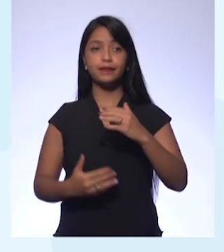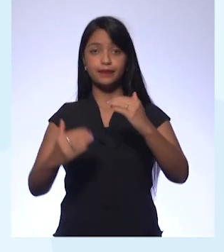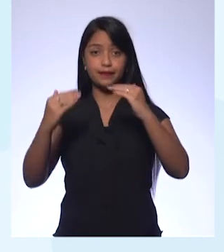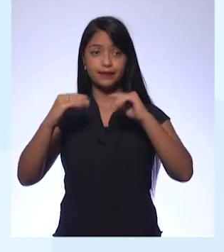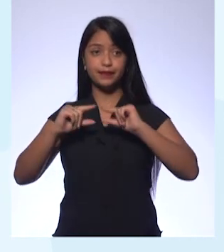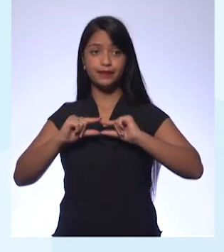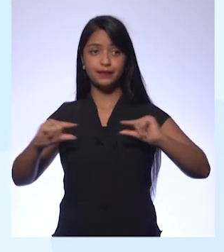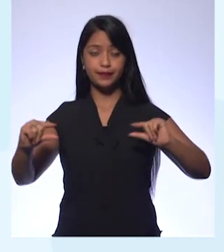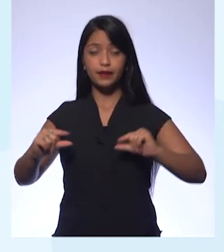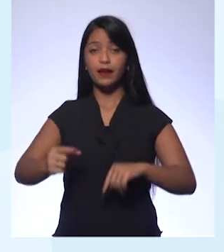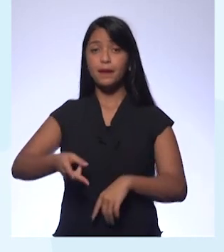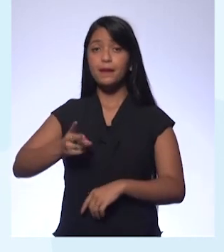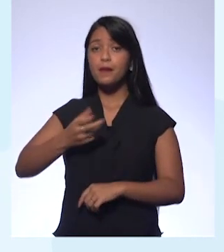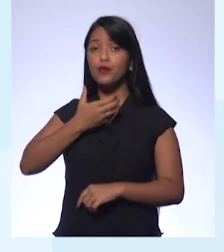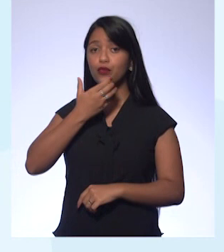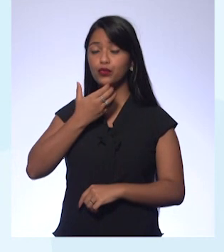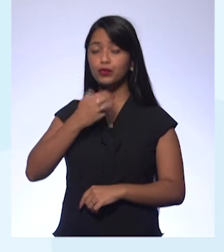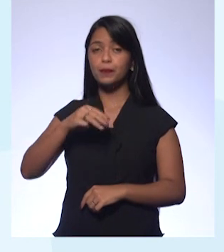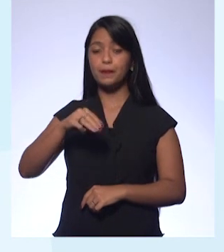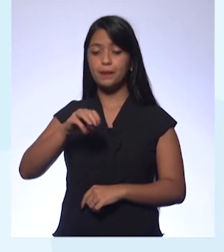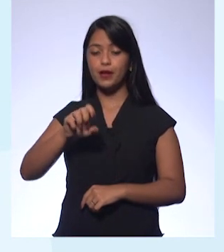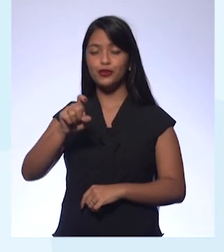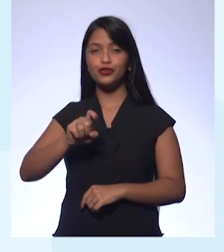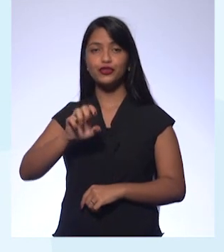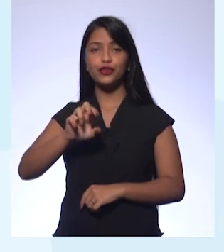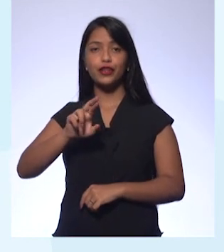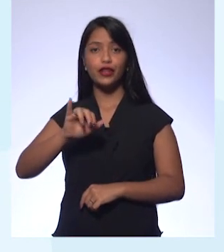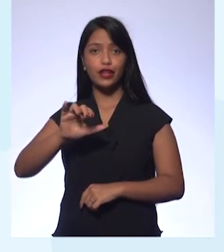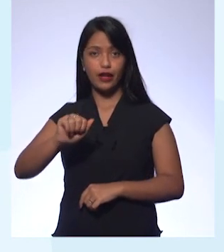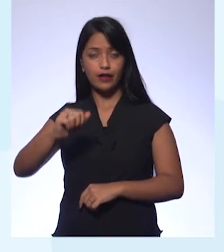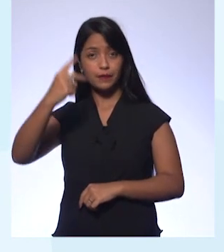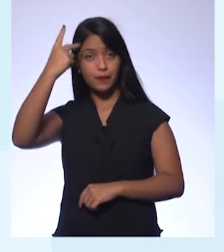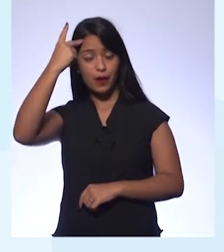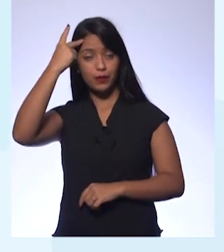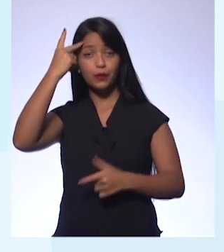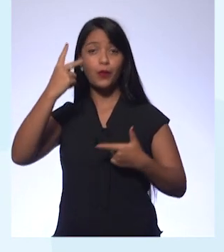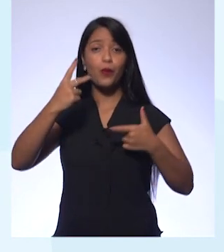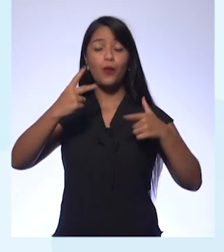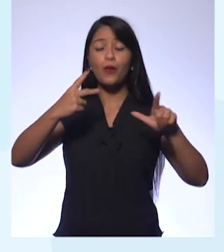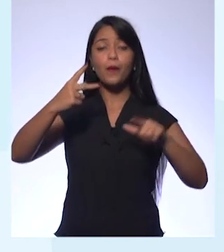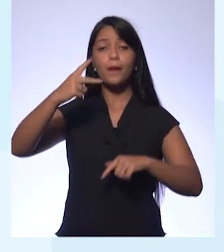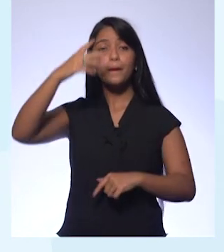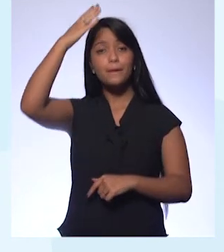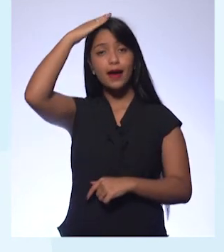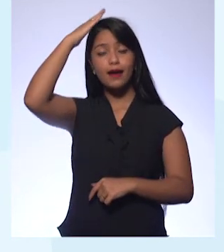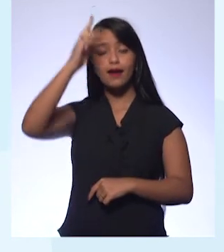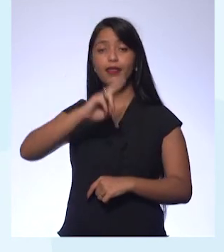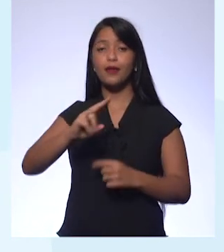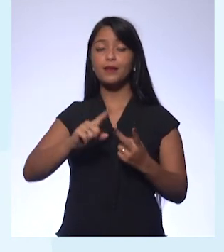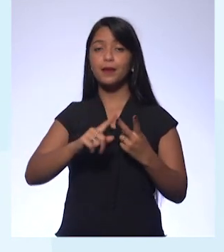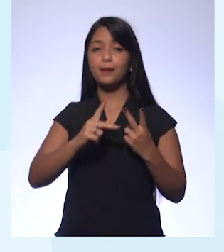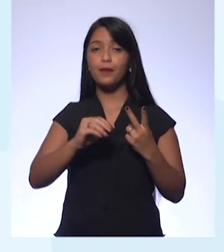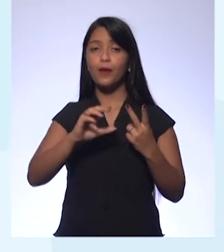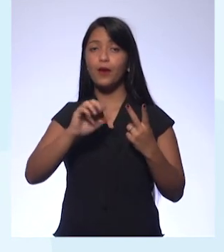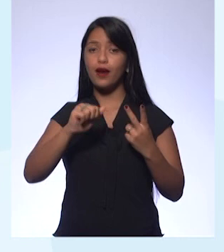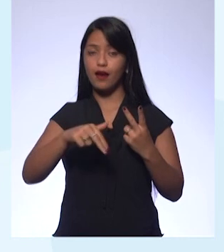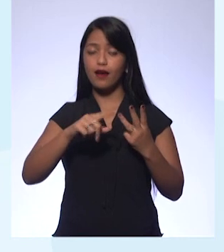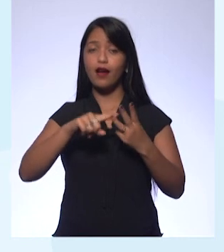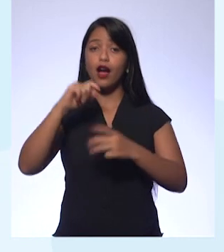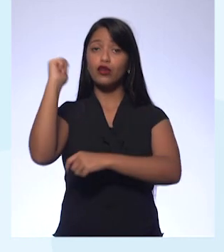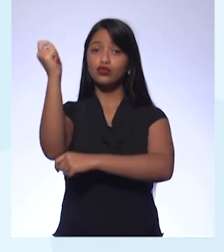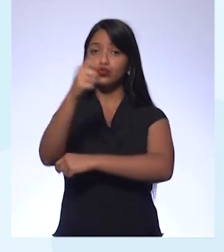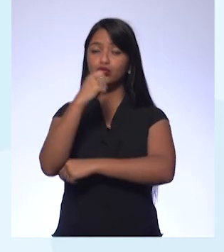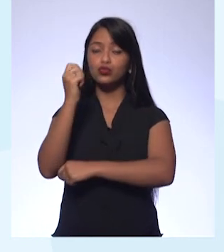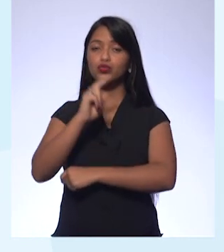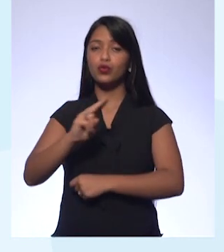fruto, chamado mexerica em São Paulo, é pocã no Paraná, bergamota no Rio Grande do Sul, mimosa